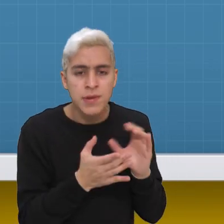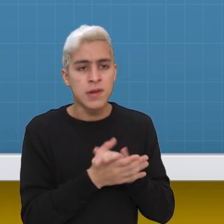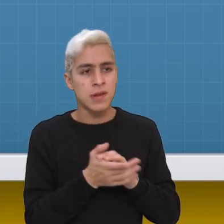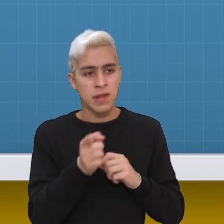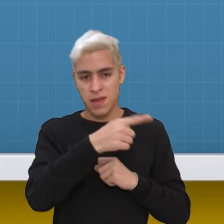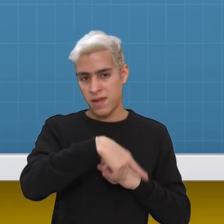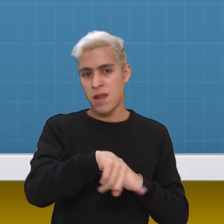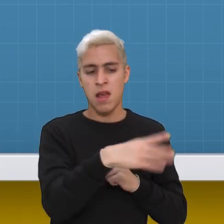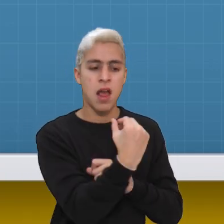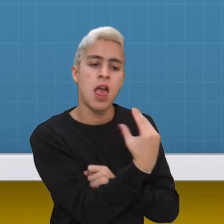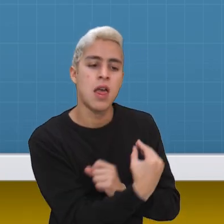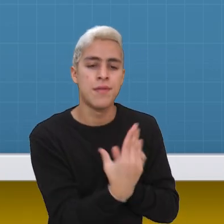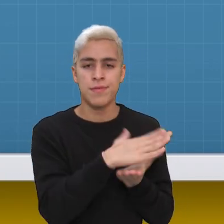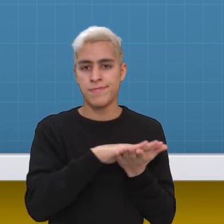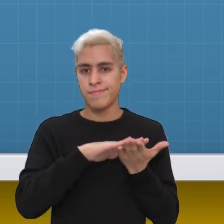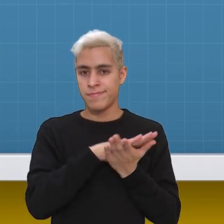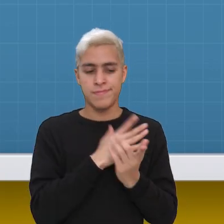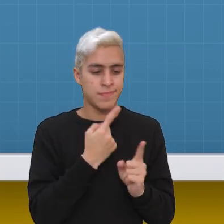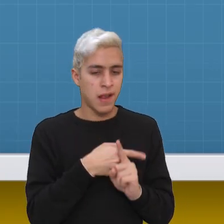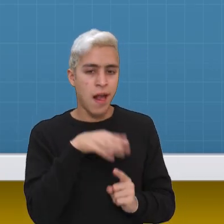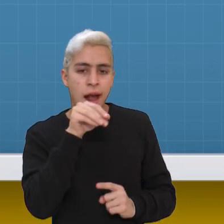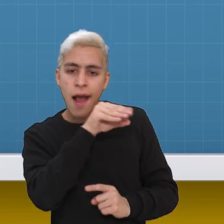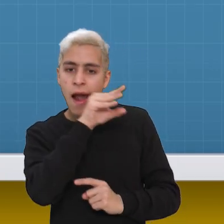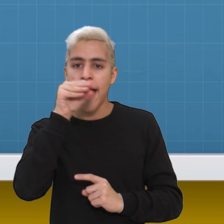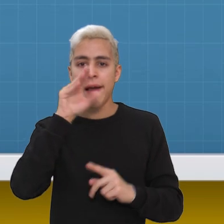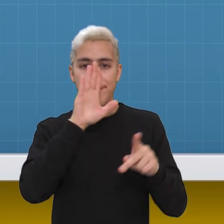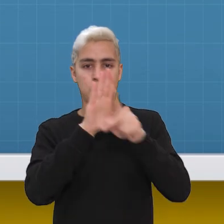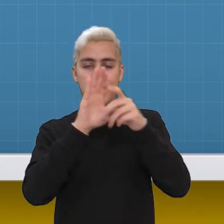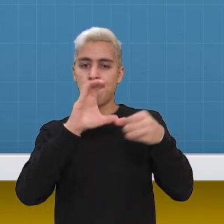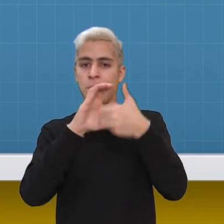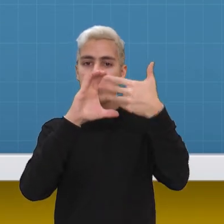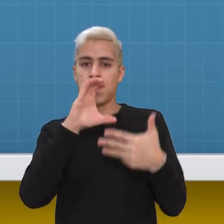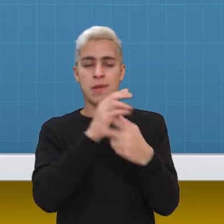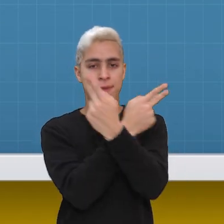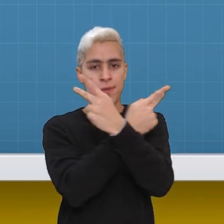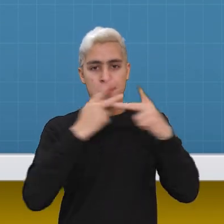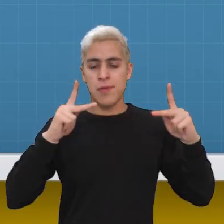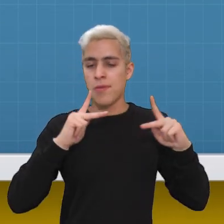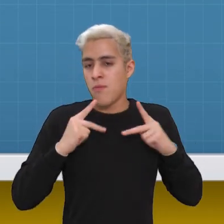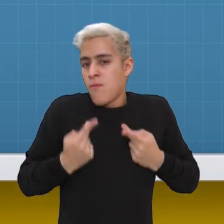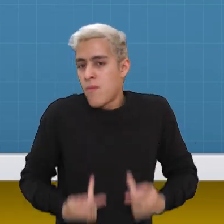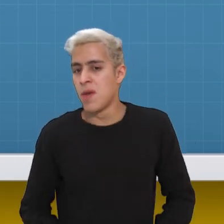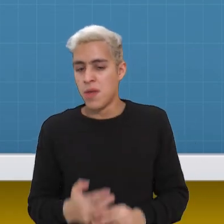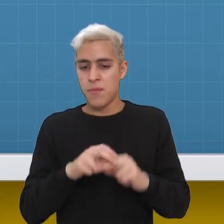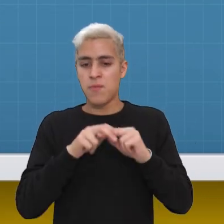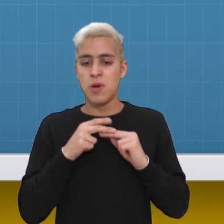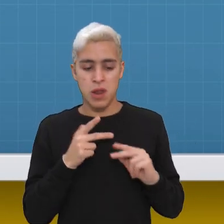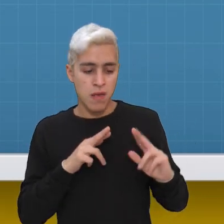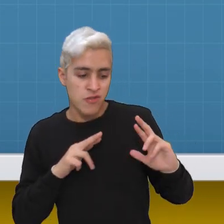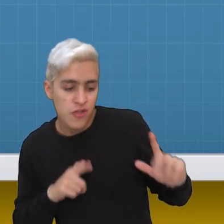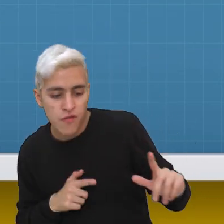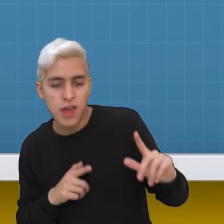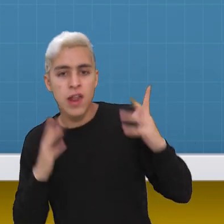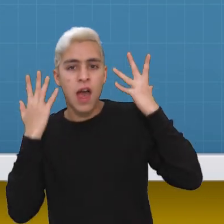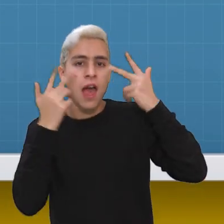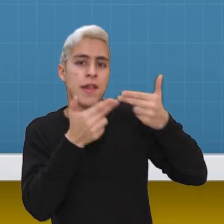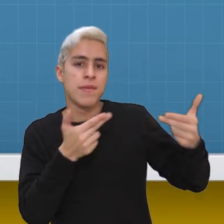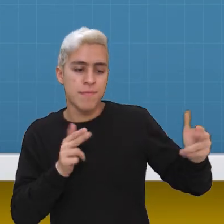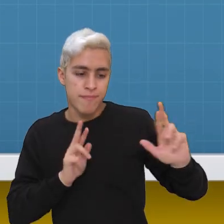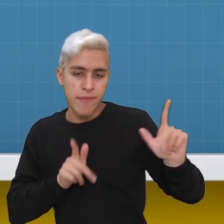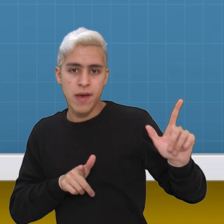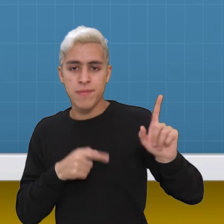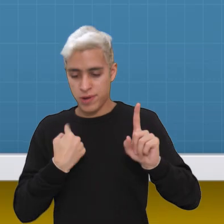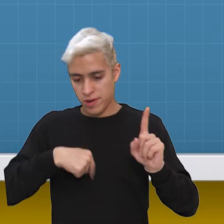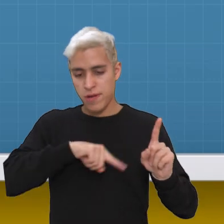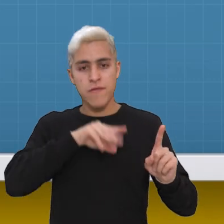Vocês acreditam nisso? Ele não fala, óbvio, né? Porque falar é uma característica humana, por isso que nós somos diferentes